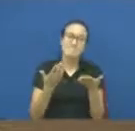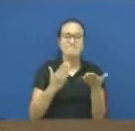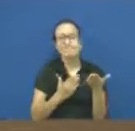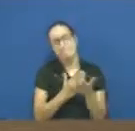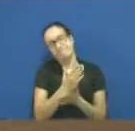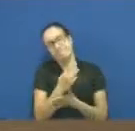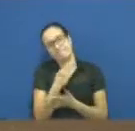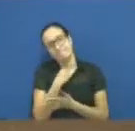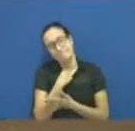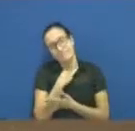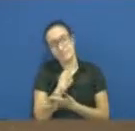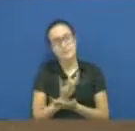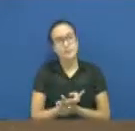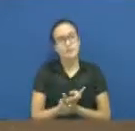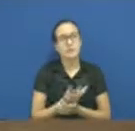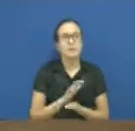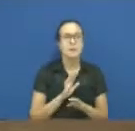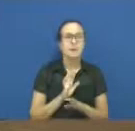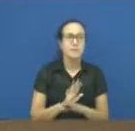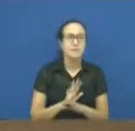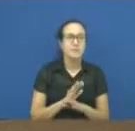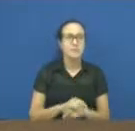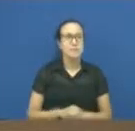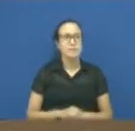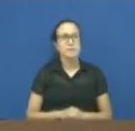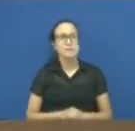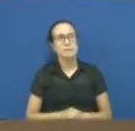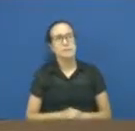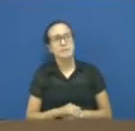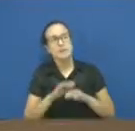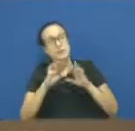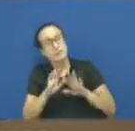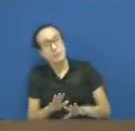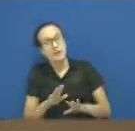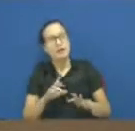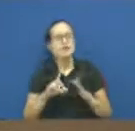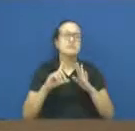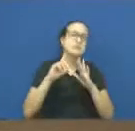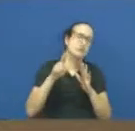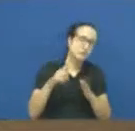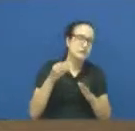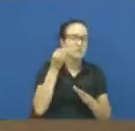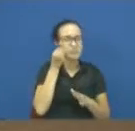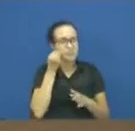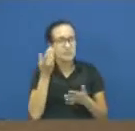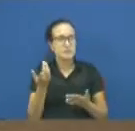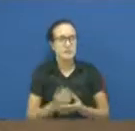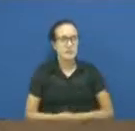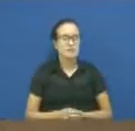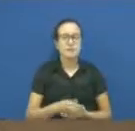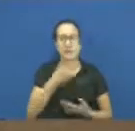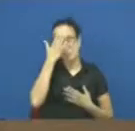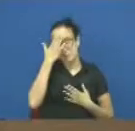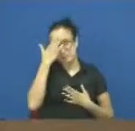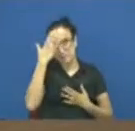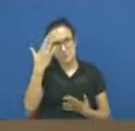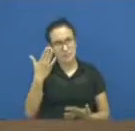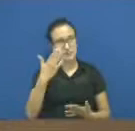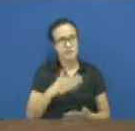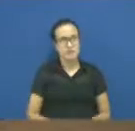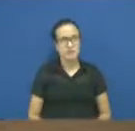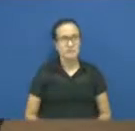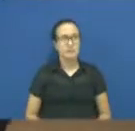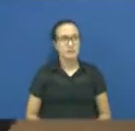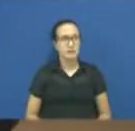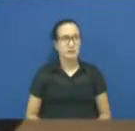juntos, por más informações, né? Ainda não sabia, podia ser aprovado outro. Mas agradecido aí pelo ser